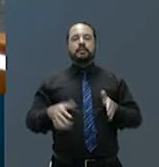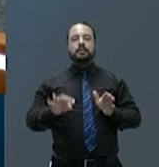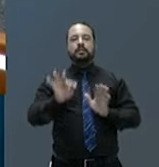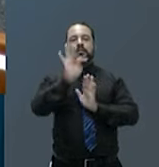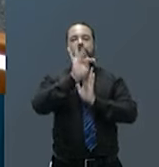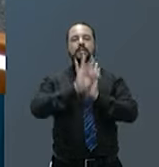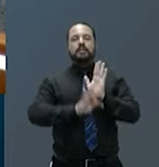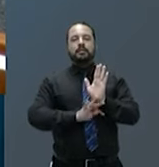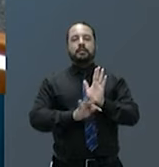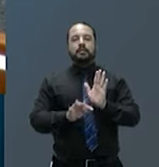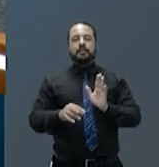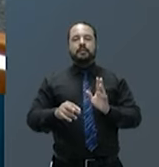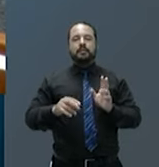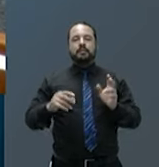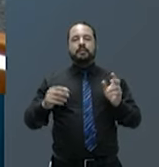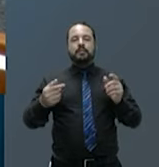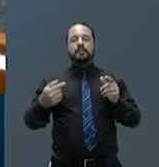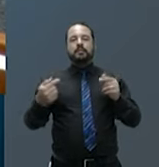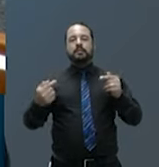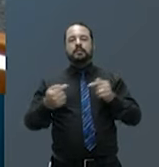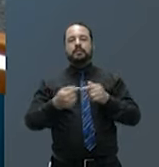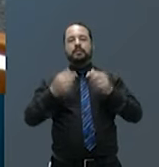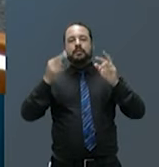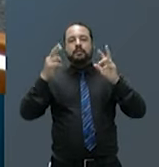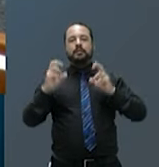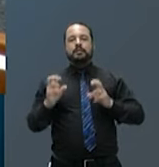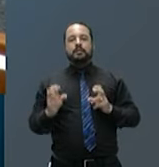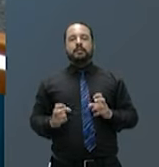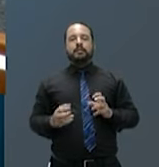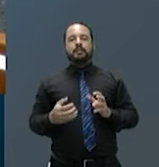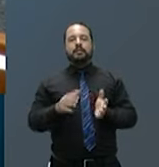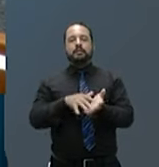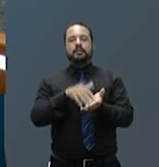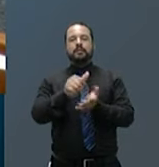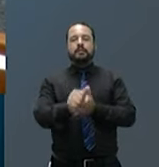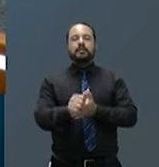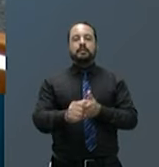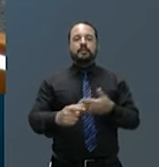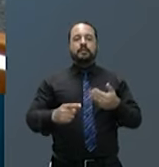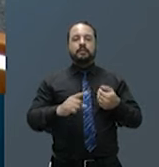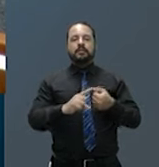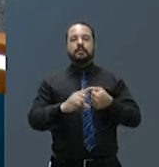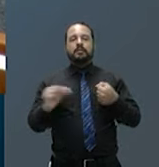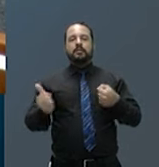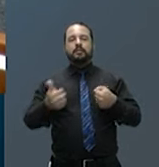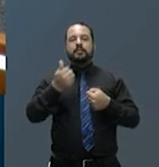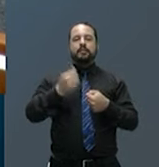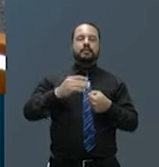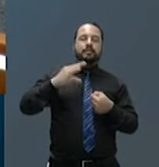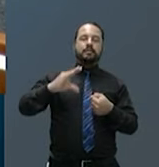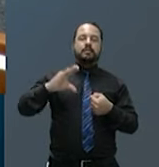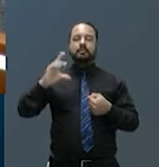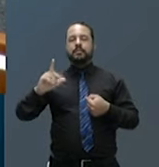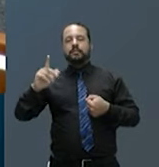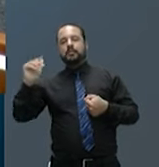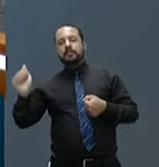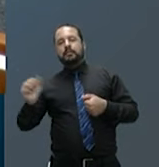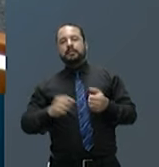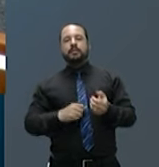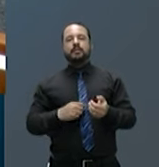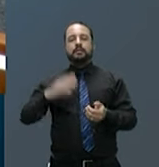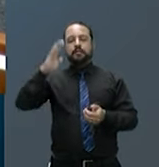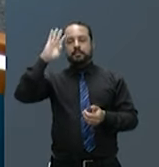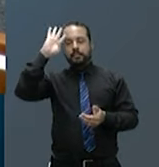forma. Número 1, aplicabilidade da multa prevista no parágrafo 4º do artigo 1021 do CPC, quando o acórdão recorrido baseia-se